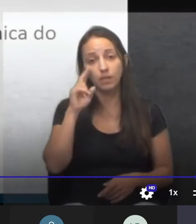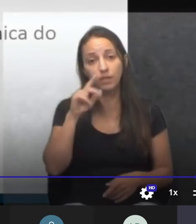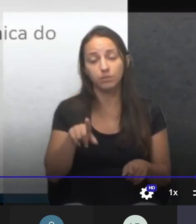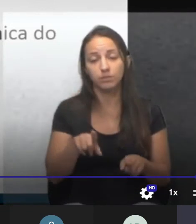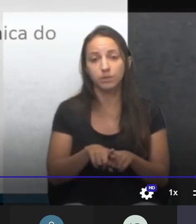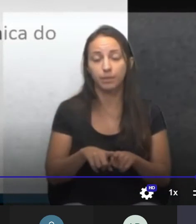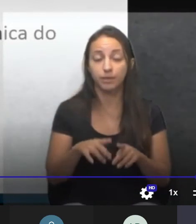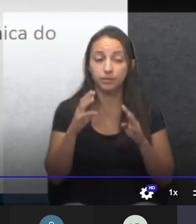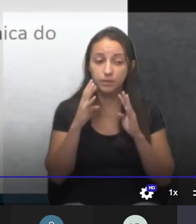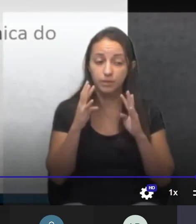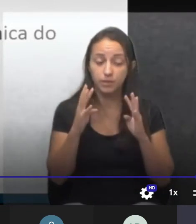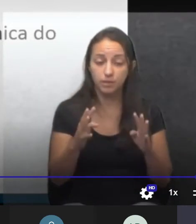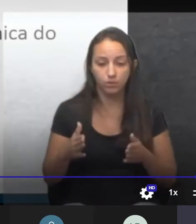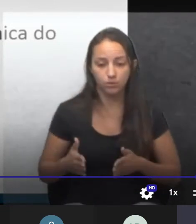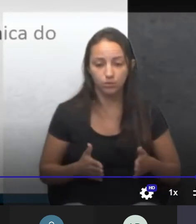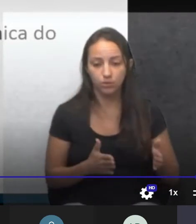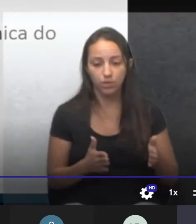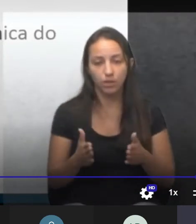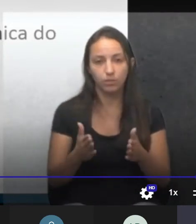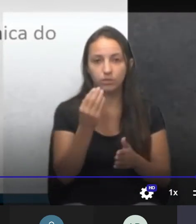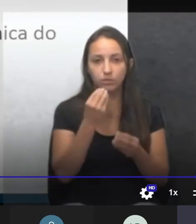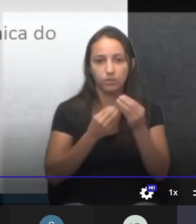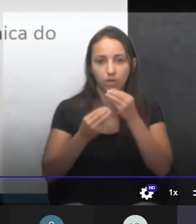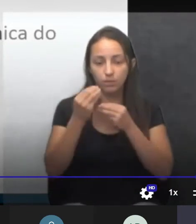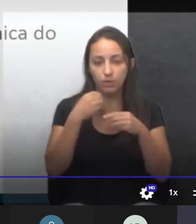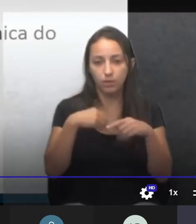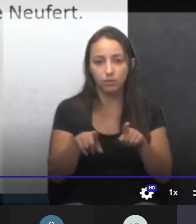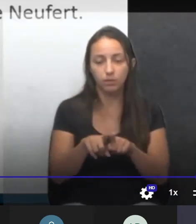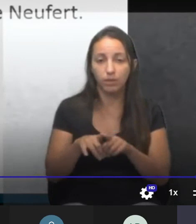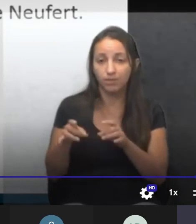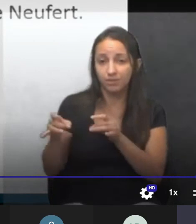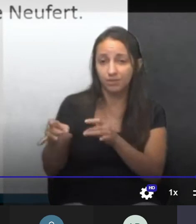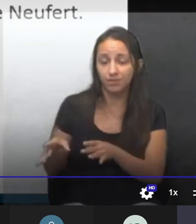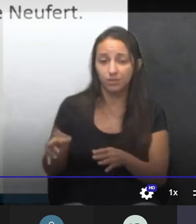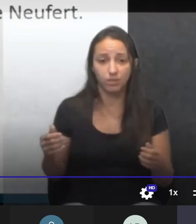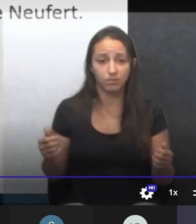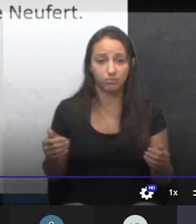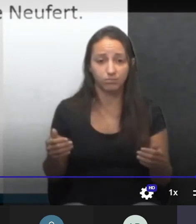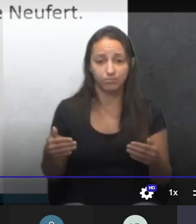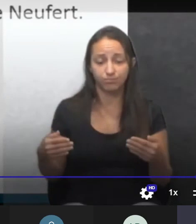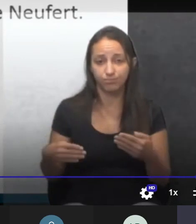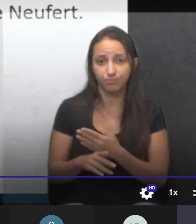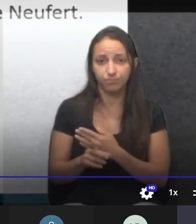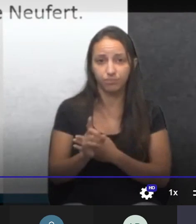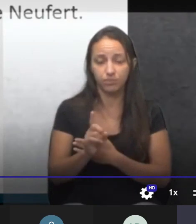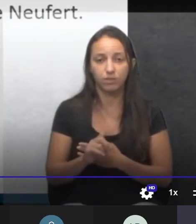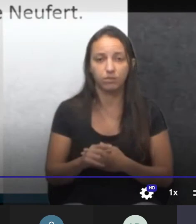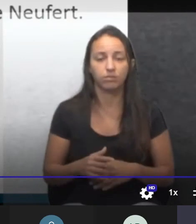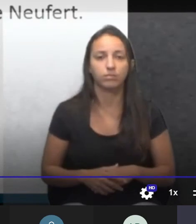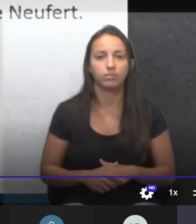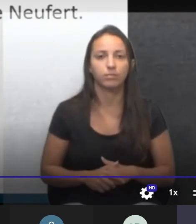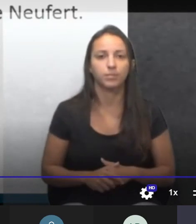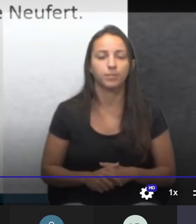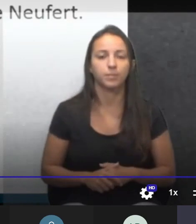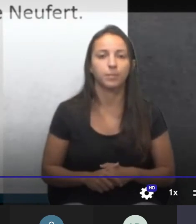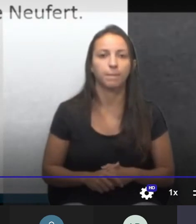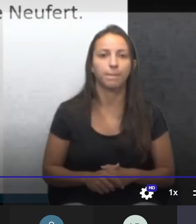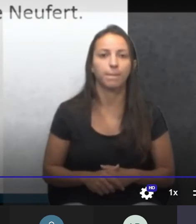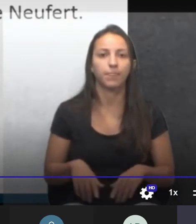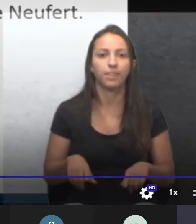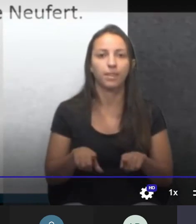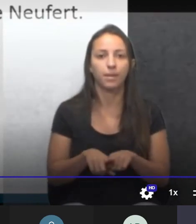de prestar atenção nos caminhos dos alimentos e dos resíduos para que não se cruzem. E também